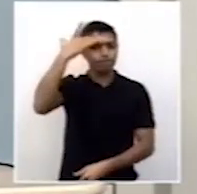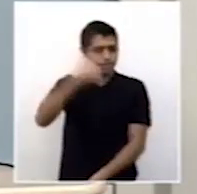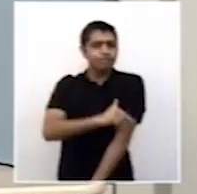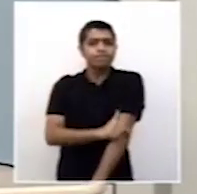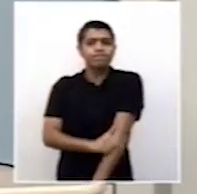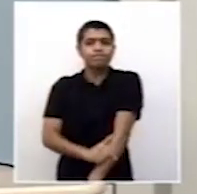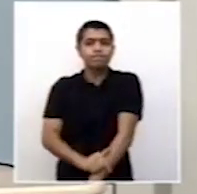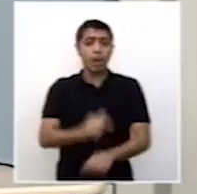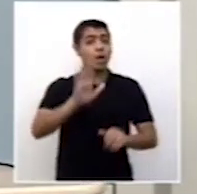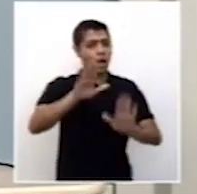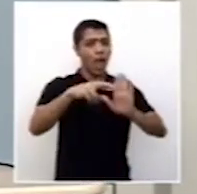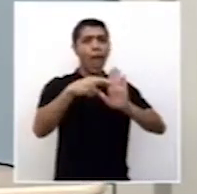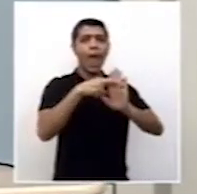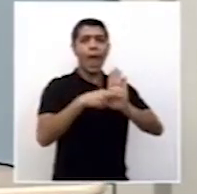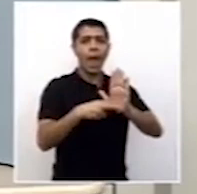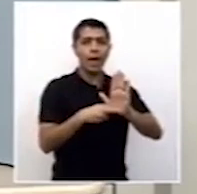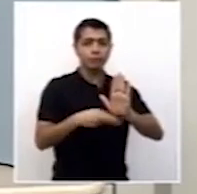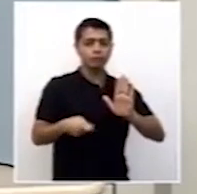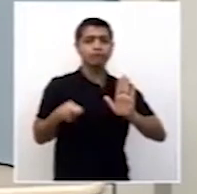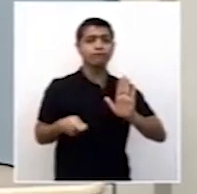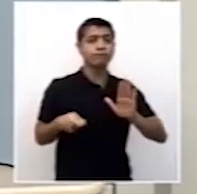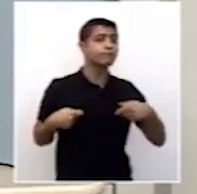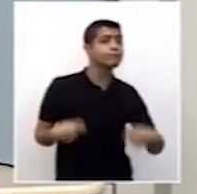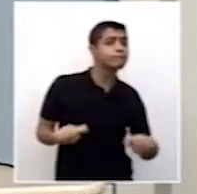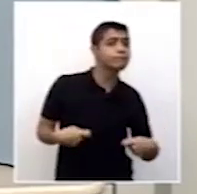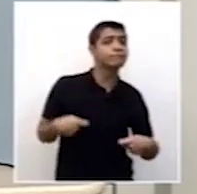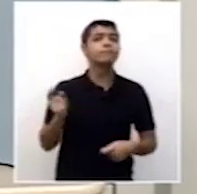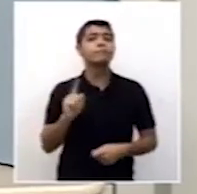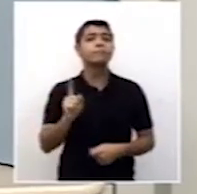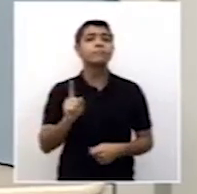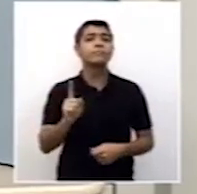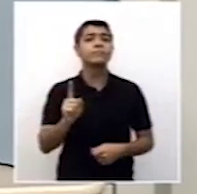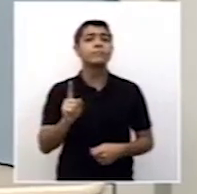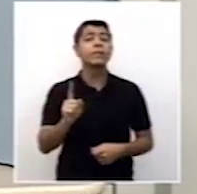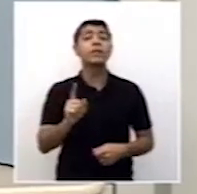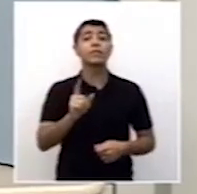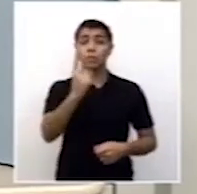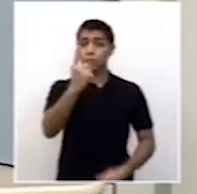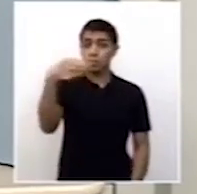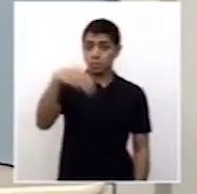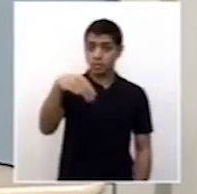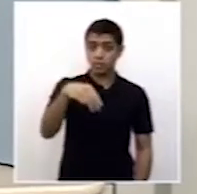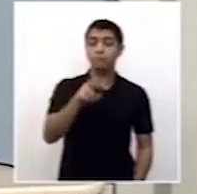de convivência? O que vocês acham? Um minutinho só.